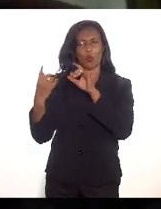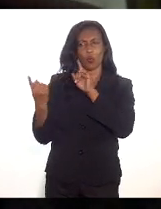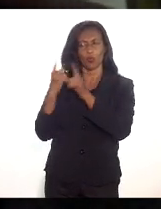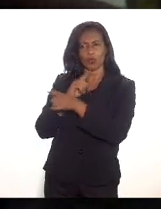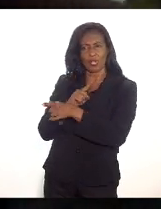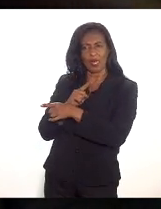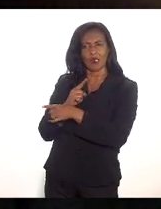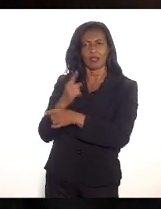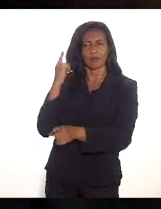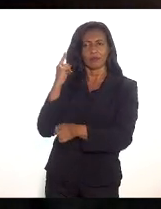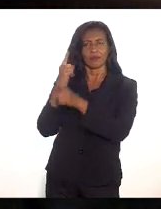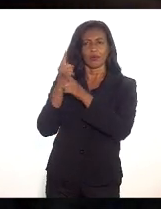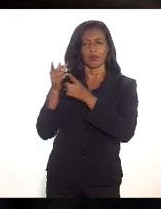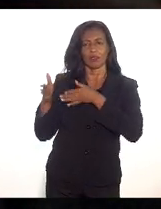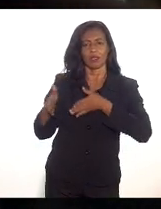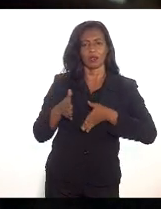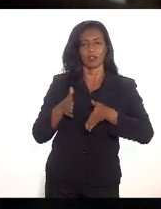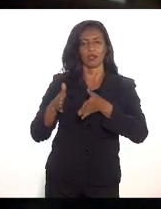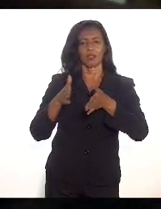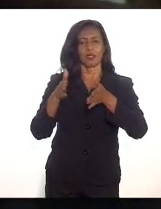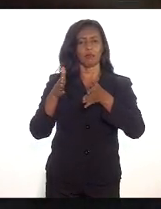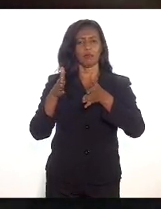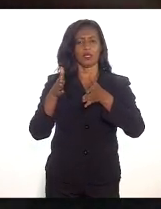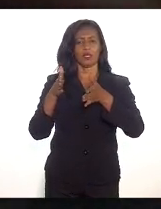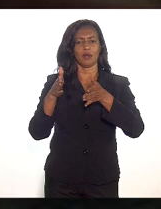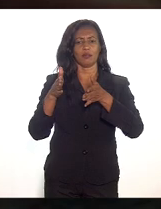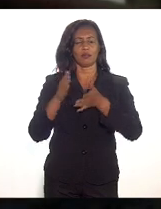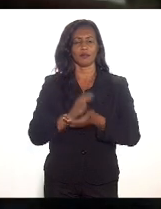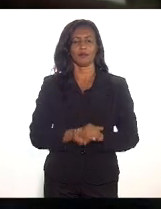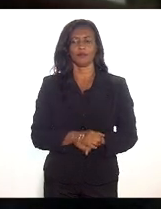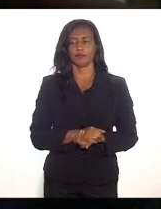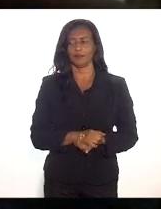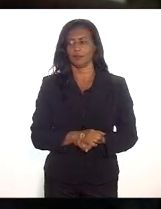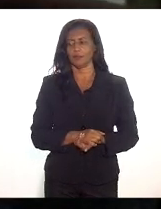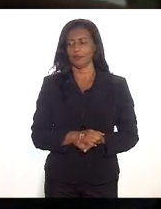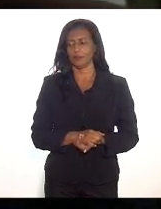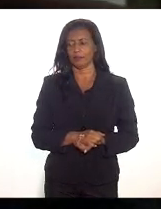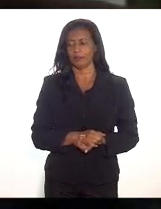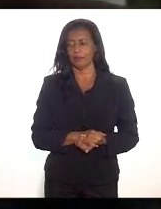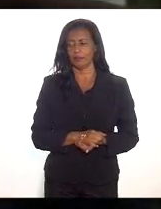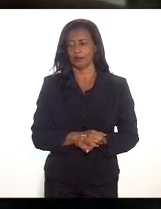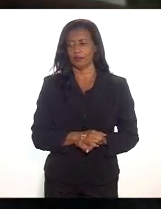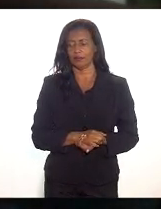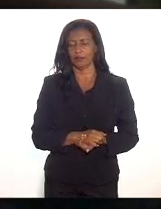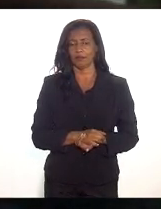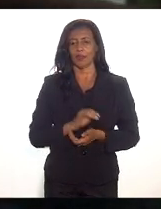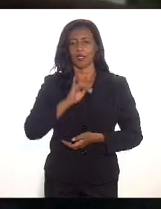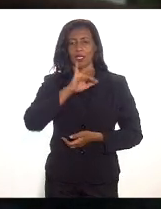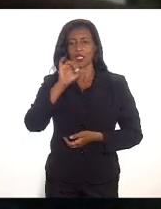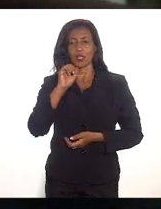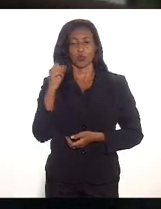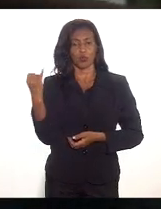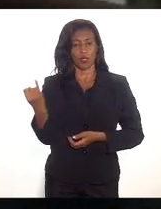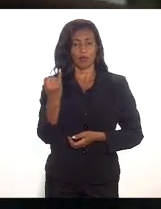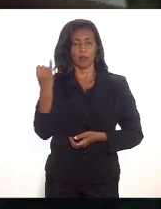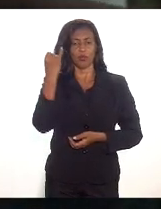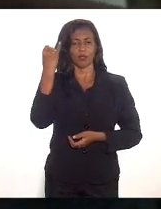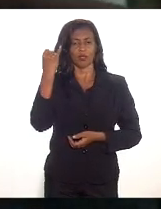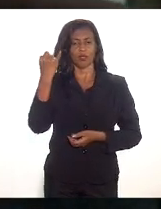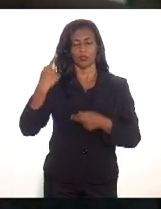encontrar os caminhos, é que a gente possa encontrar as melhores soluções. Então, isso é importante, o debate